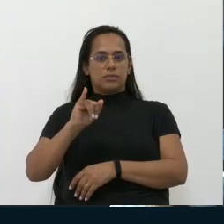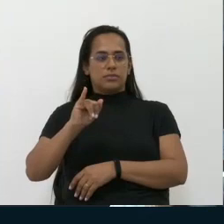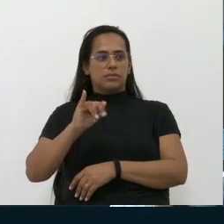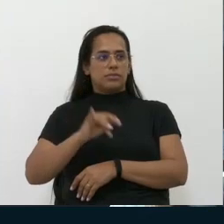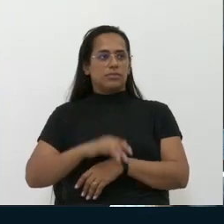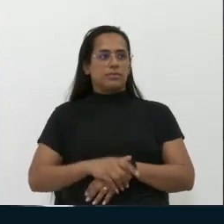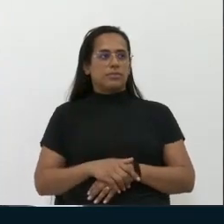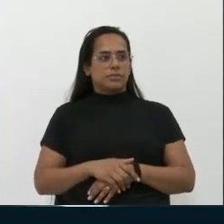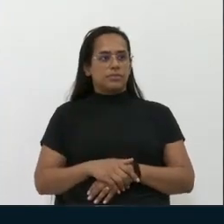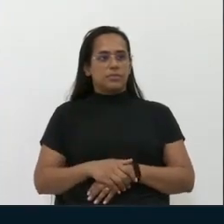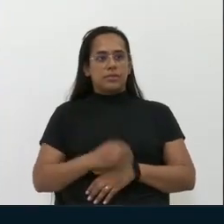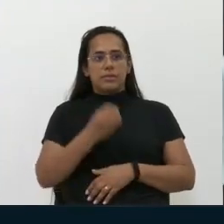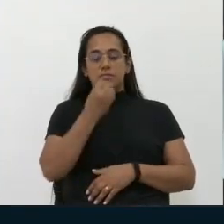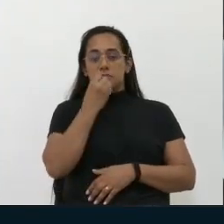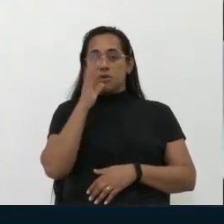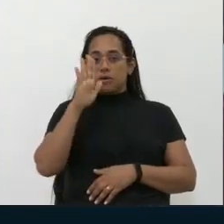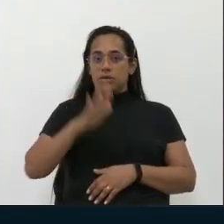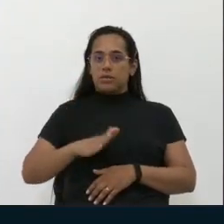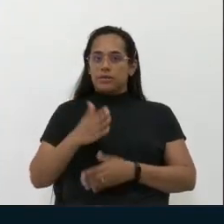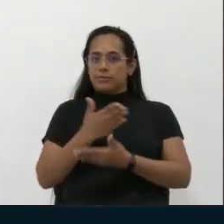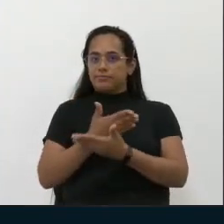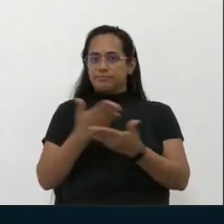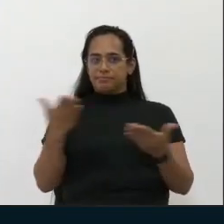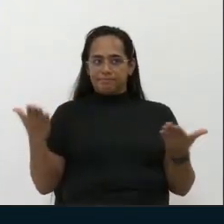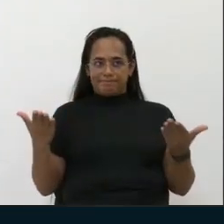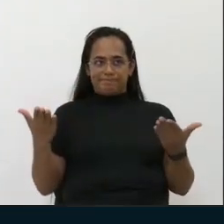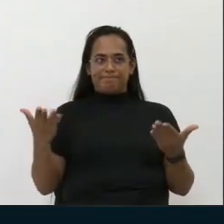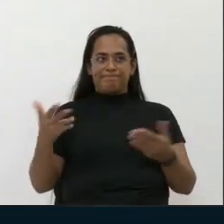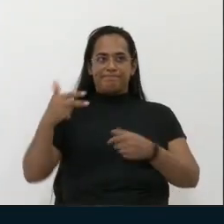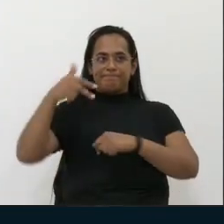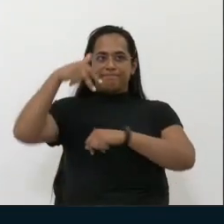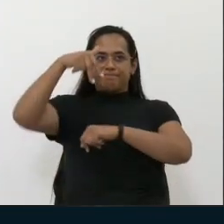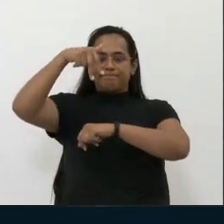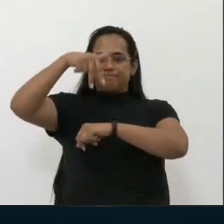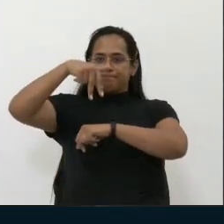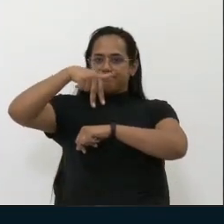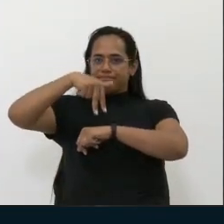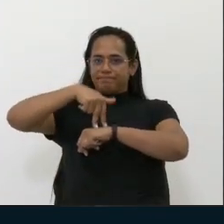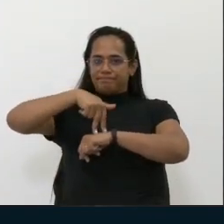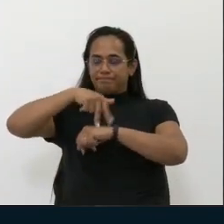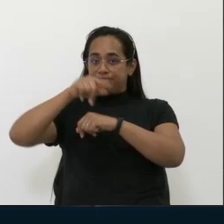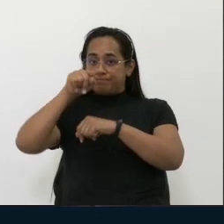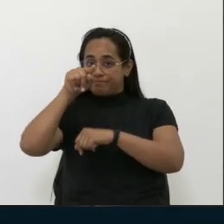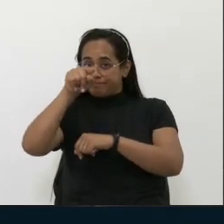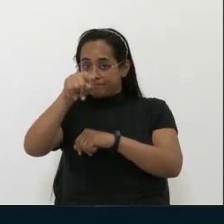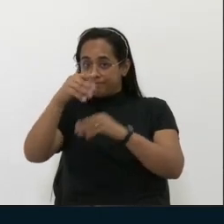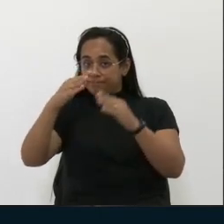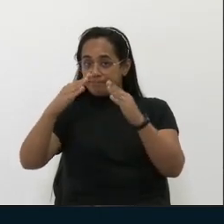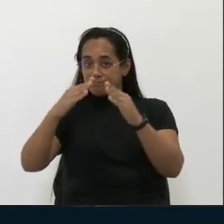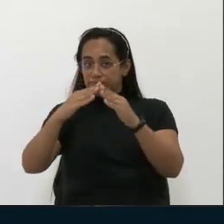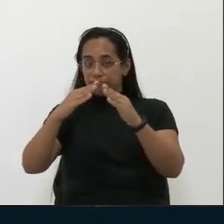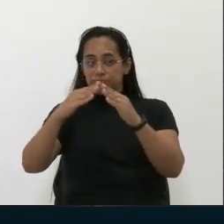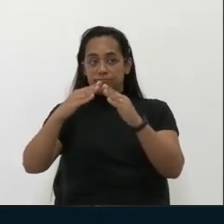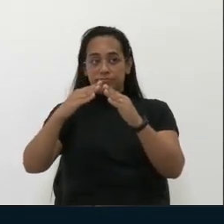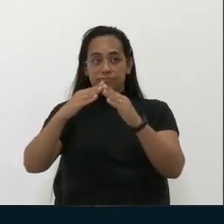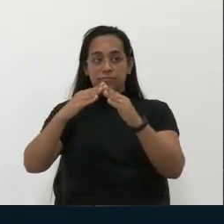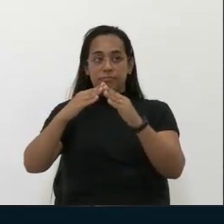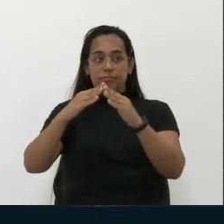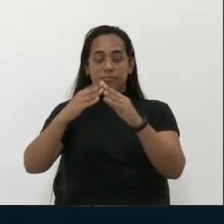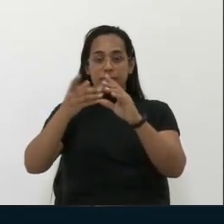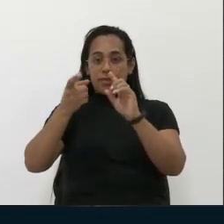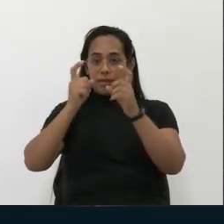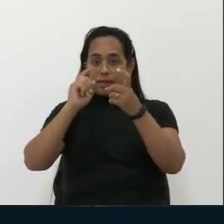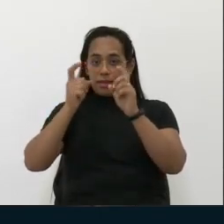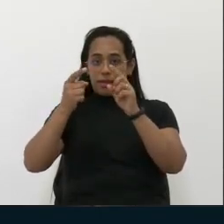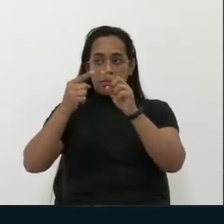Bom, boa tarde a todos. Me dirijo hoje especialmente a você que está em casa, porque nas sessões passadas não dava